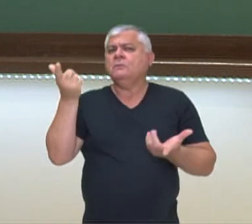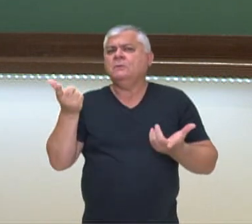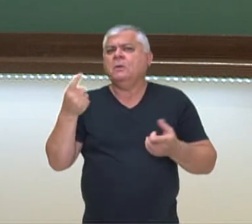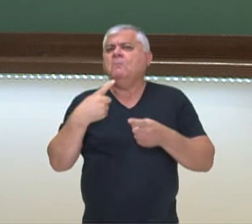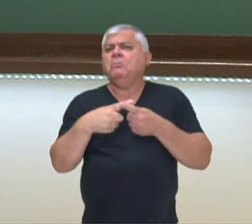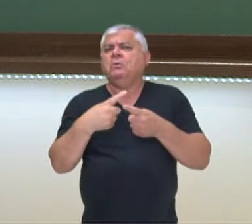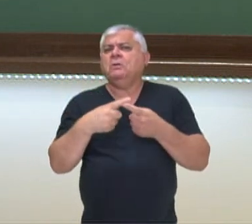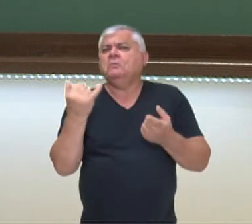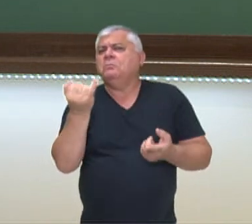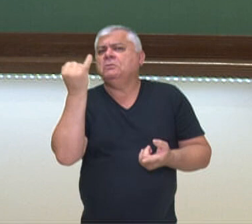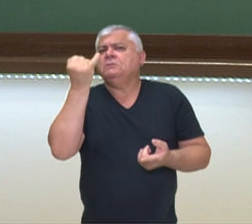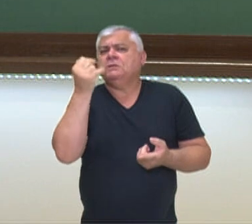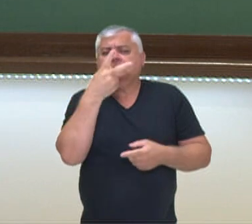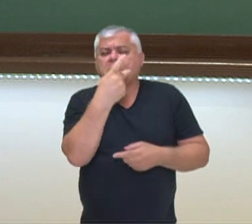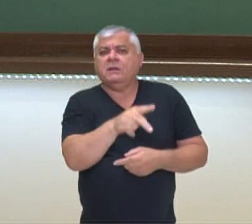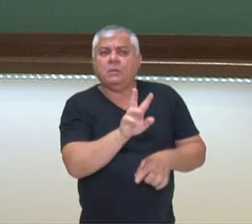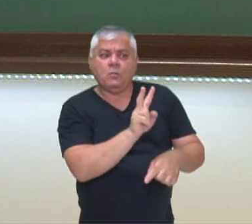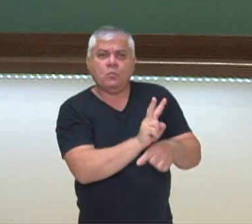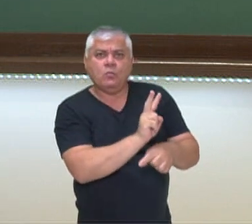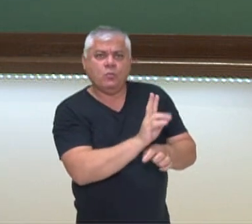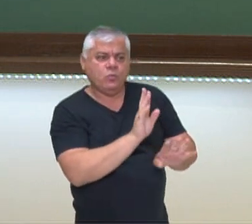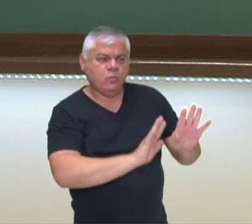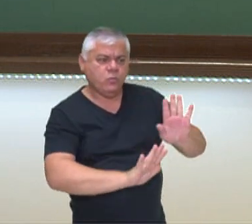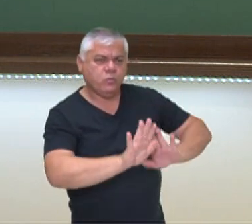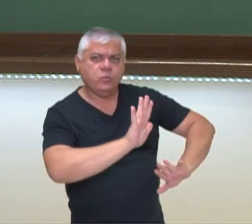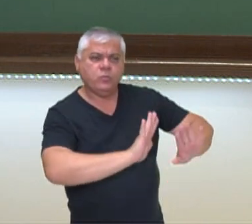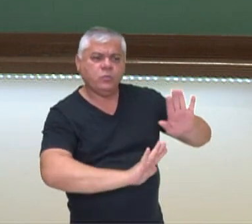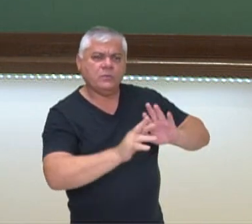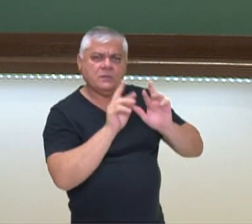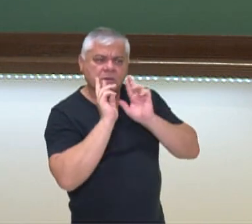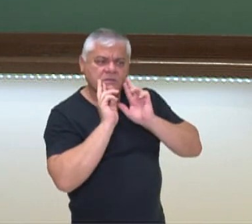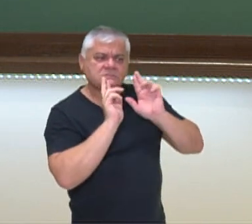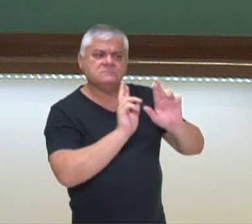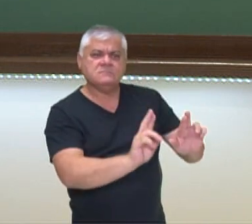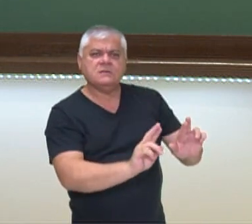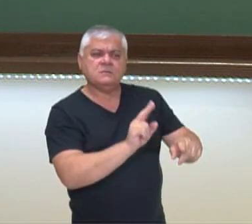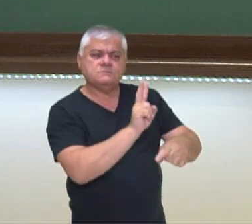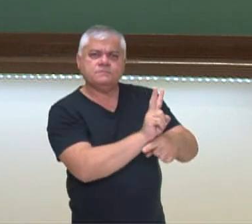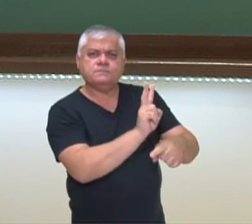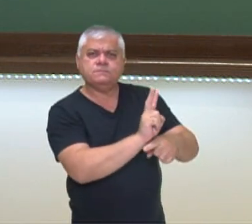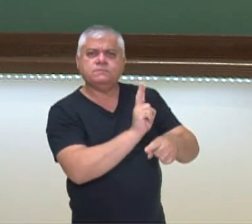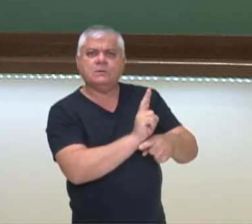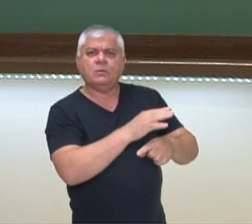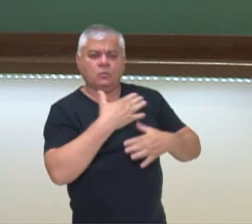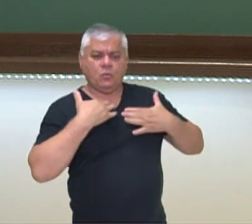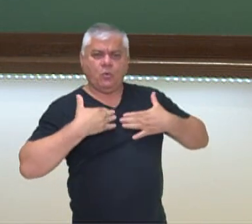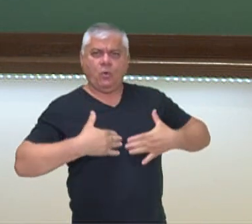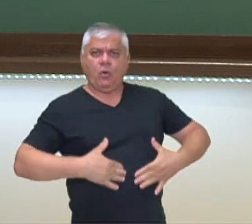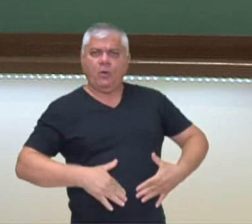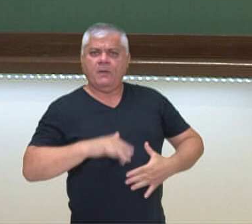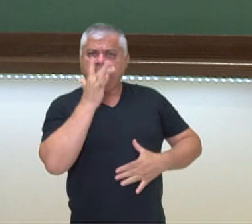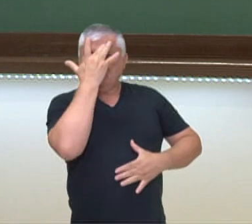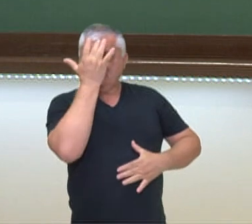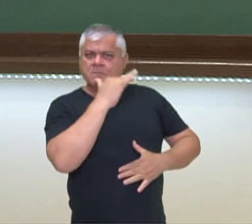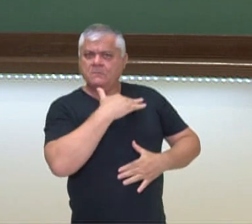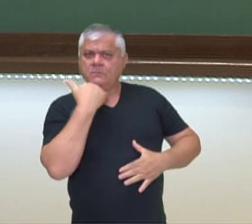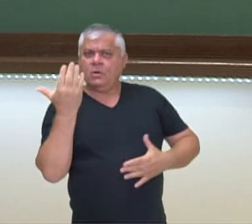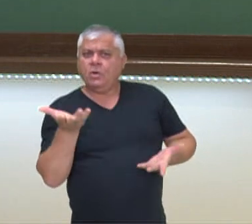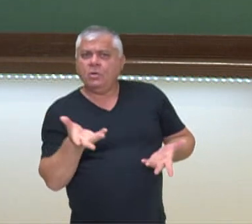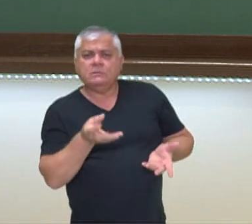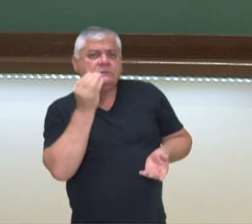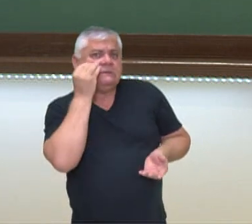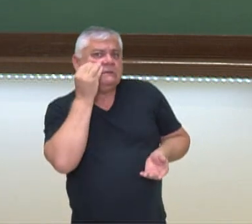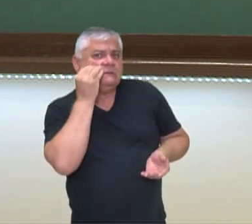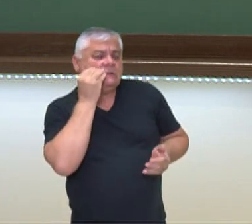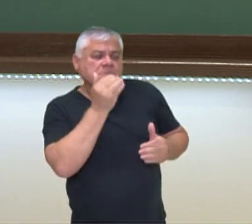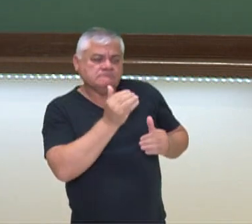tão importante para eles ter esse cuidado e esse respeito de preservar os corpos das pessoas, de tentar